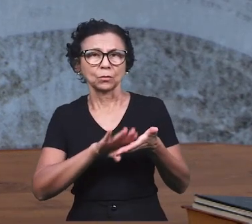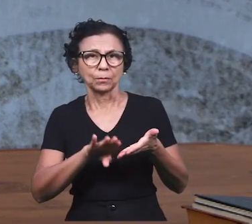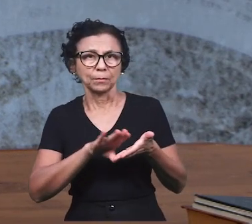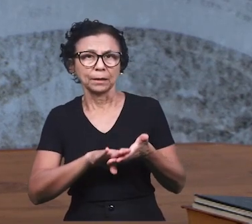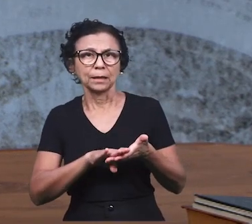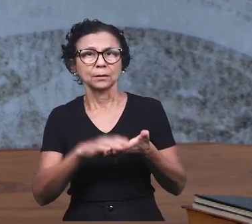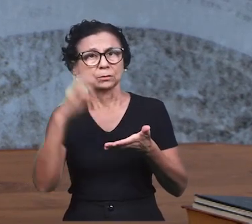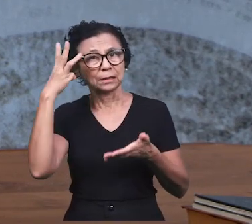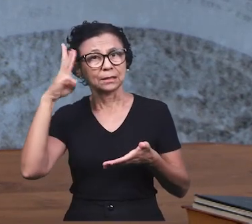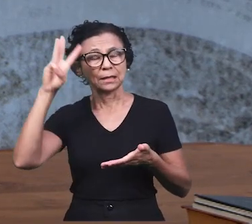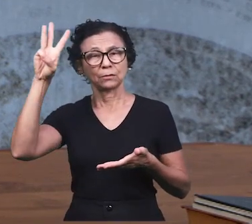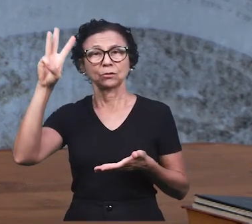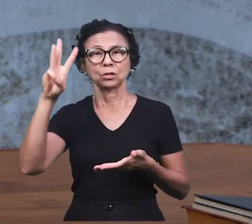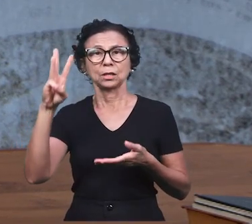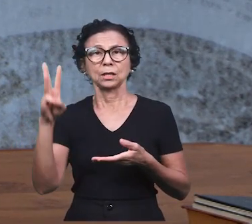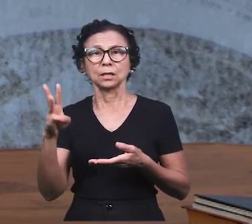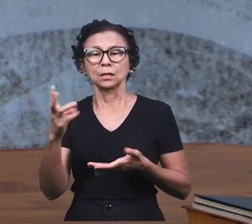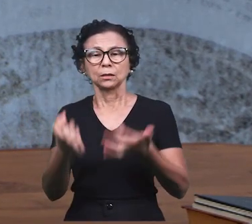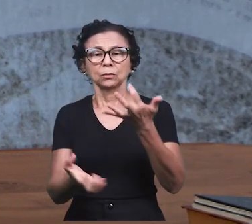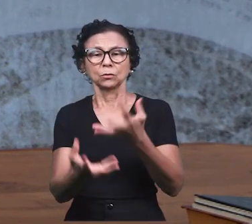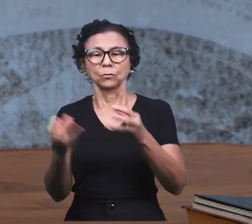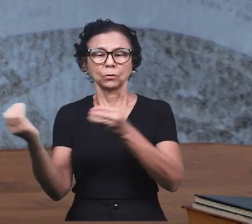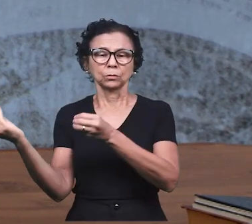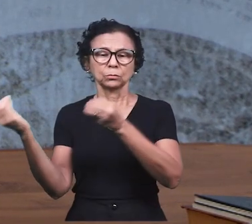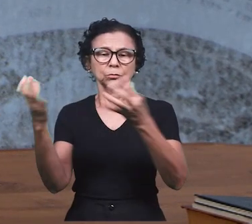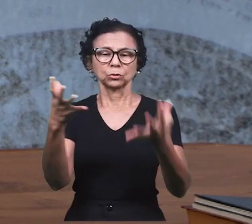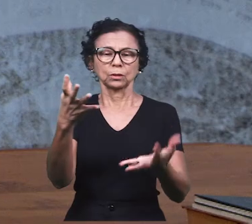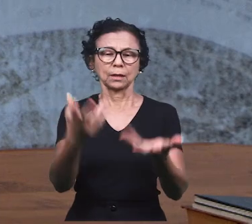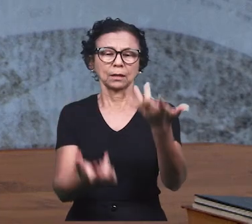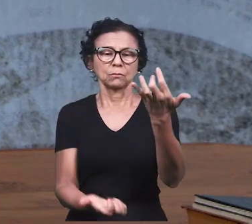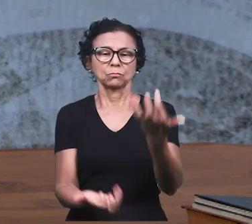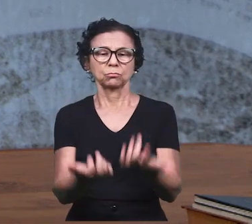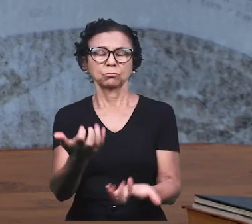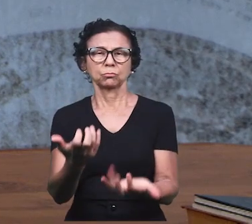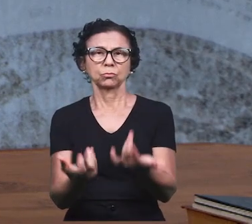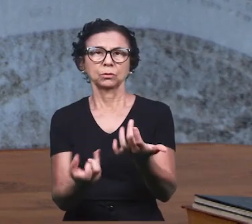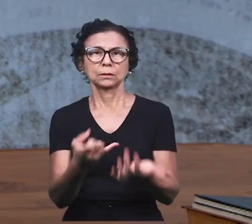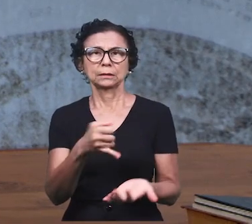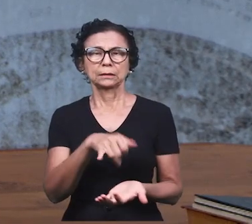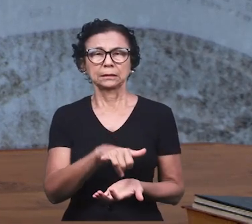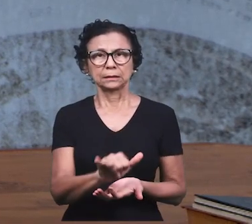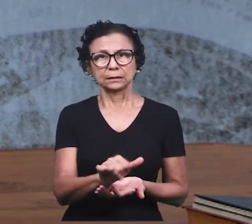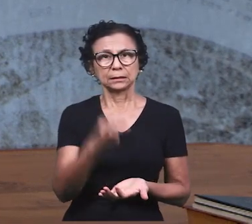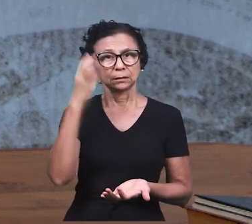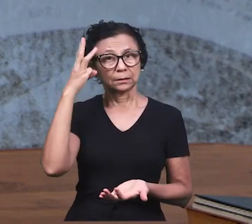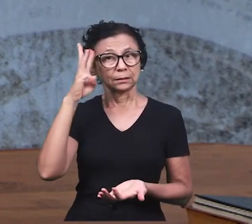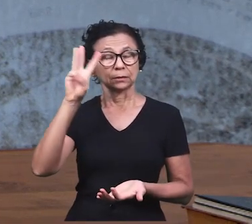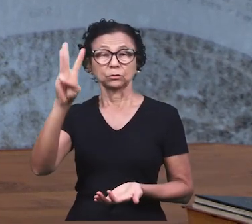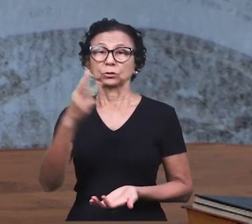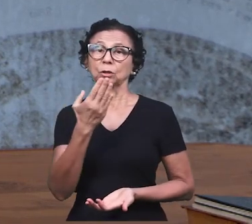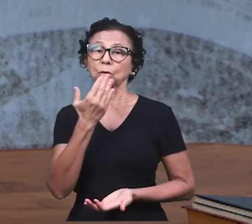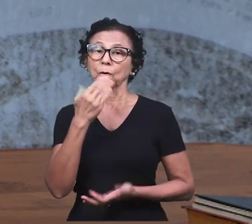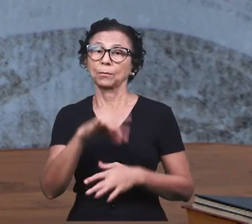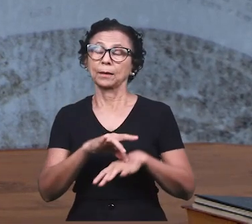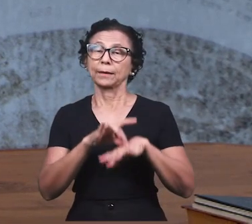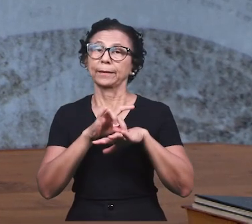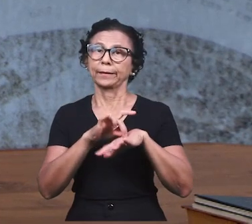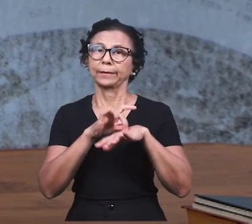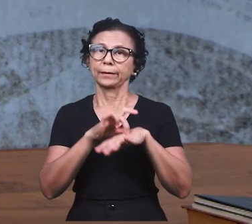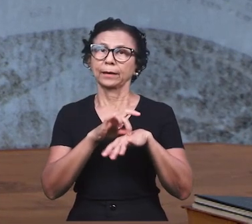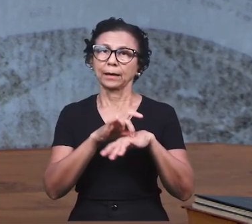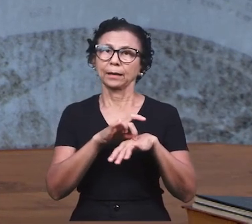fogo. Porque se da carne do seu sacrifício pacífico se comer ao terceiro dia, aquele